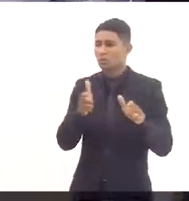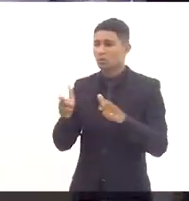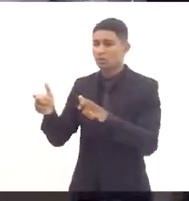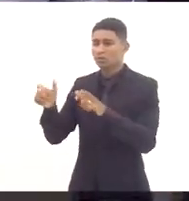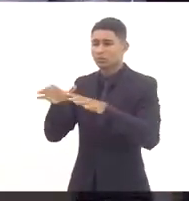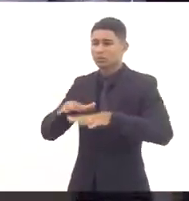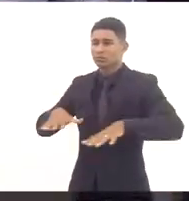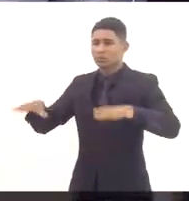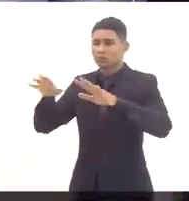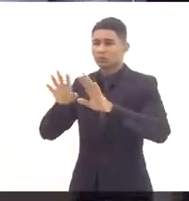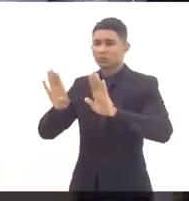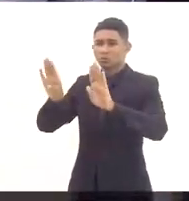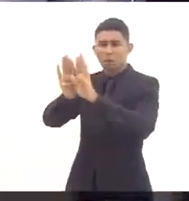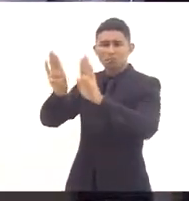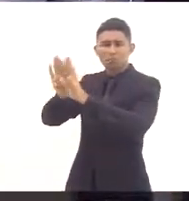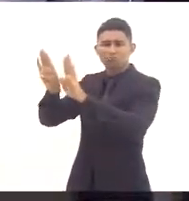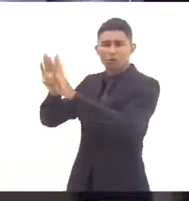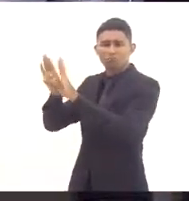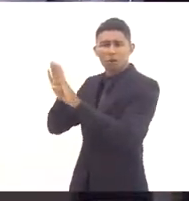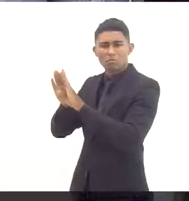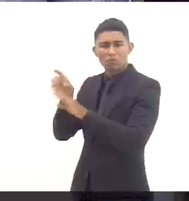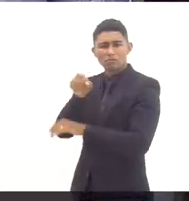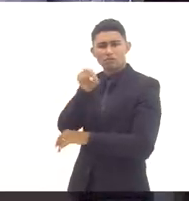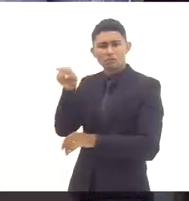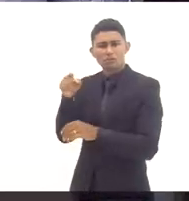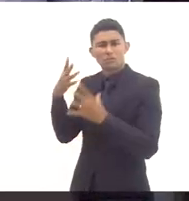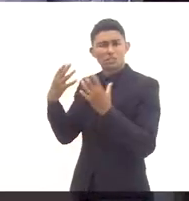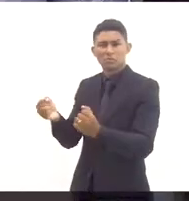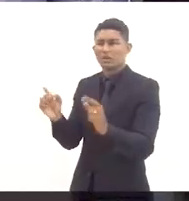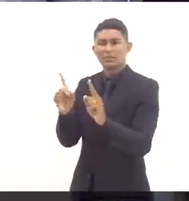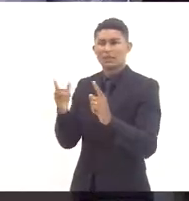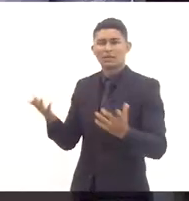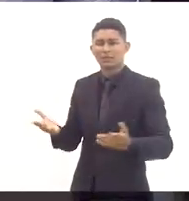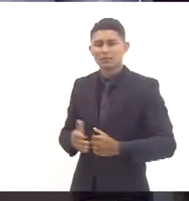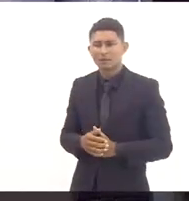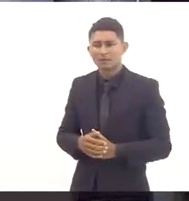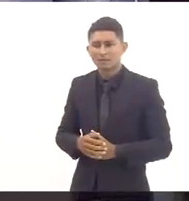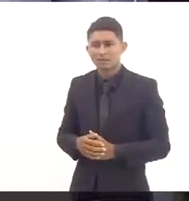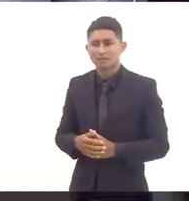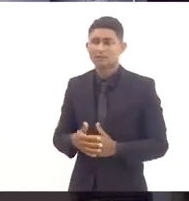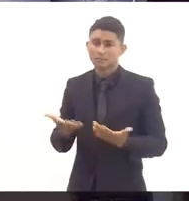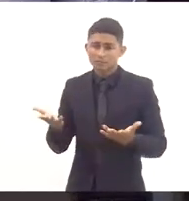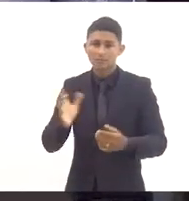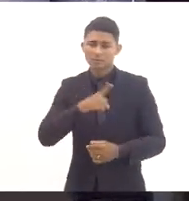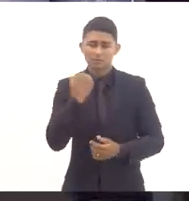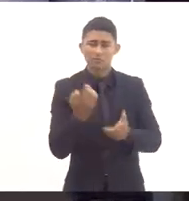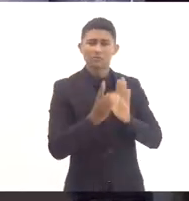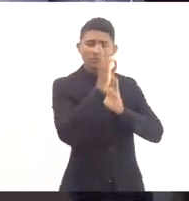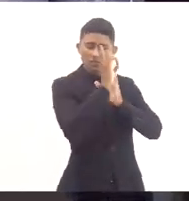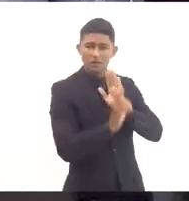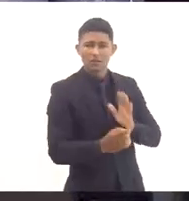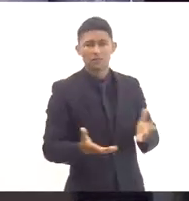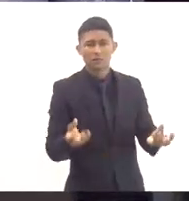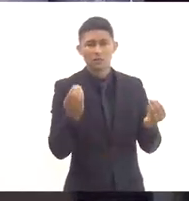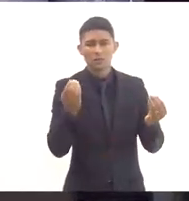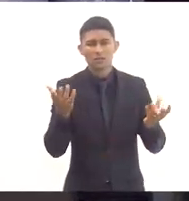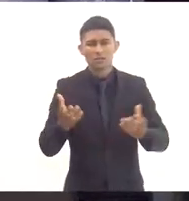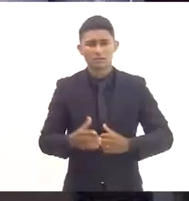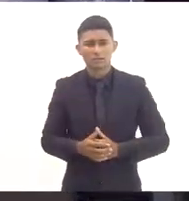elas batem na sua porta na sua cara de volta negando um direito fundamental